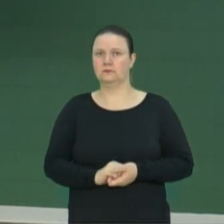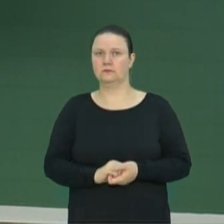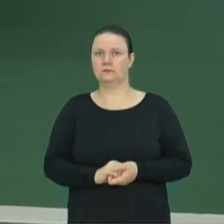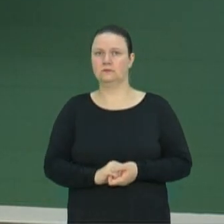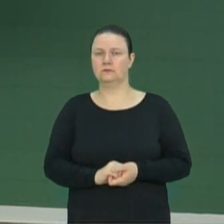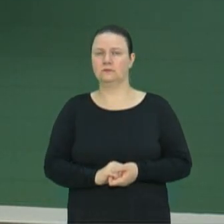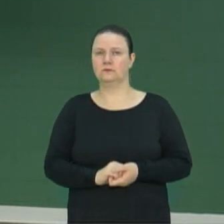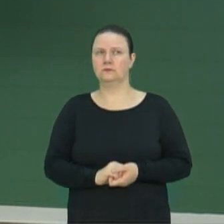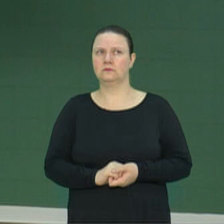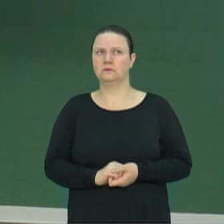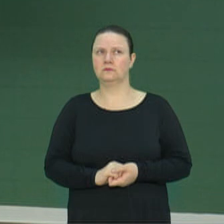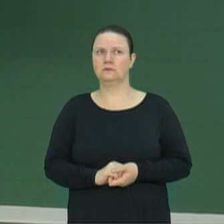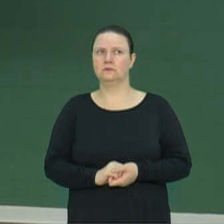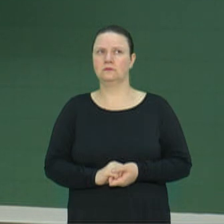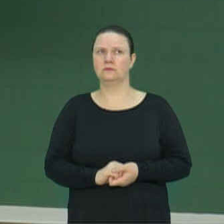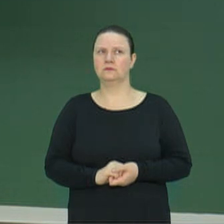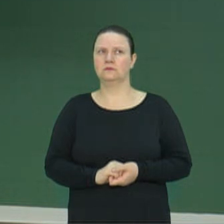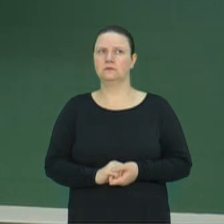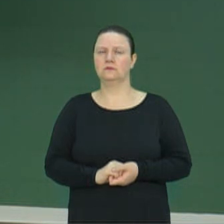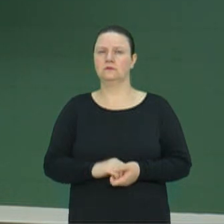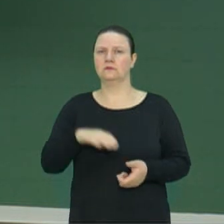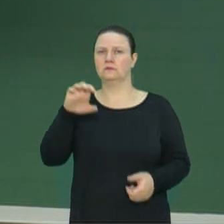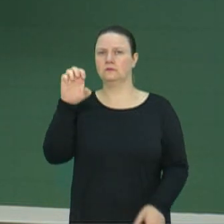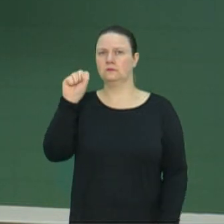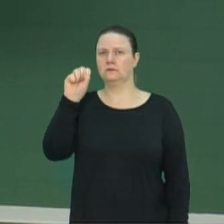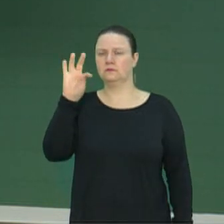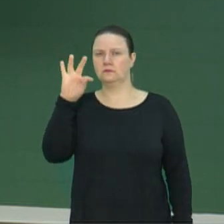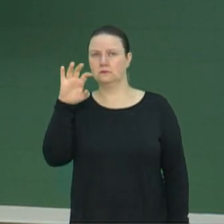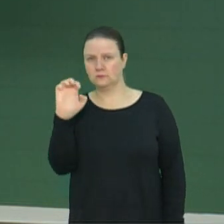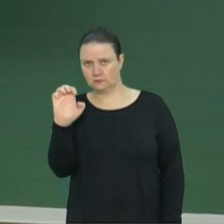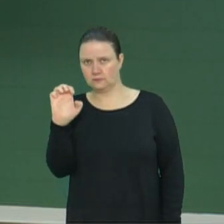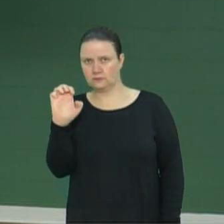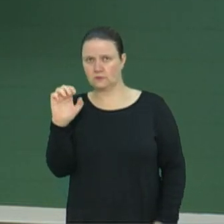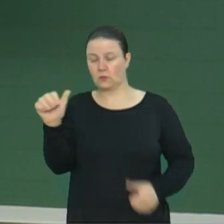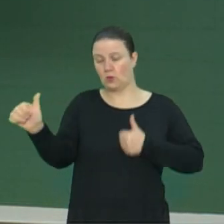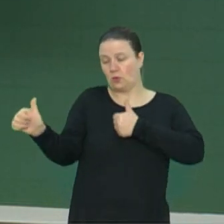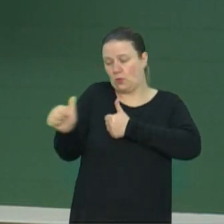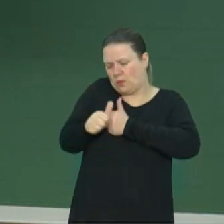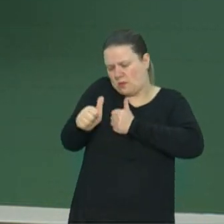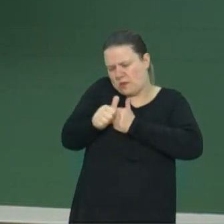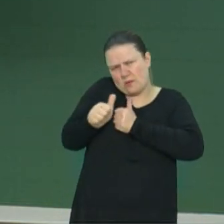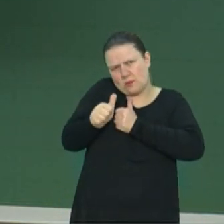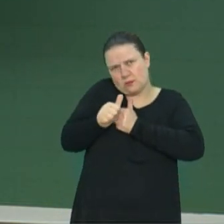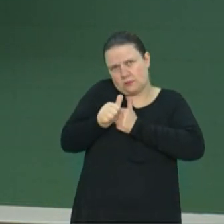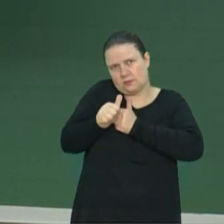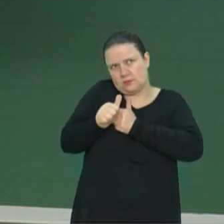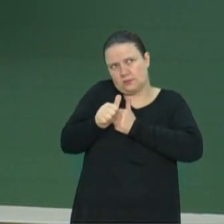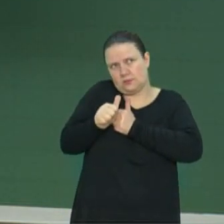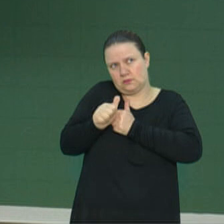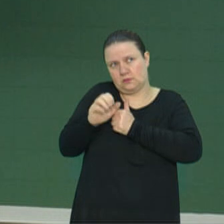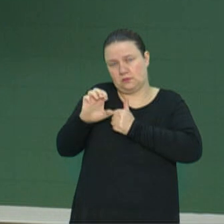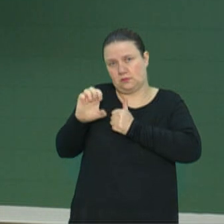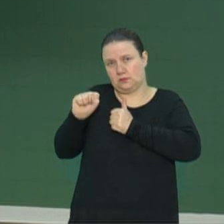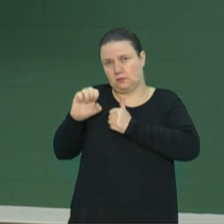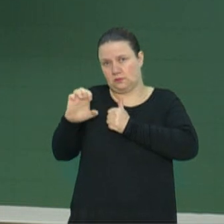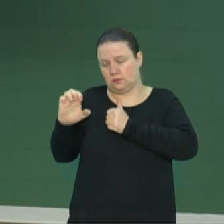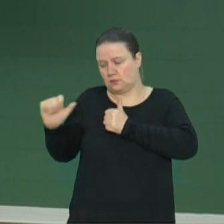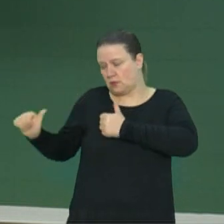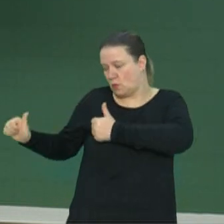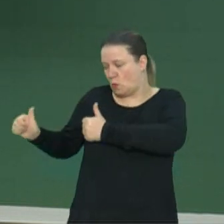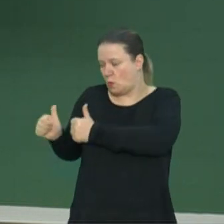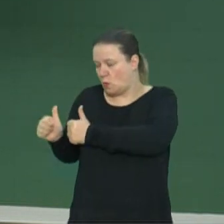o que eu acabei de falar é isso aqui, ó. Este para algo que está cerca, algo que está perto. Esse para algo que